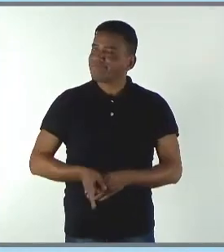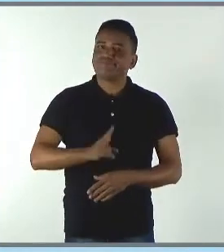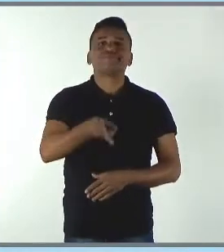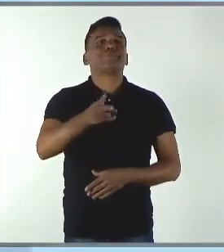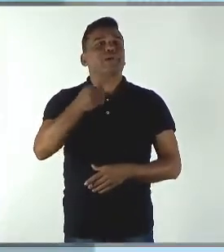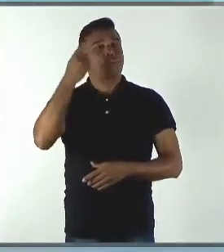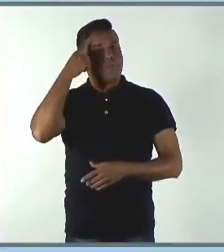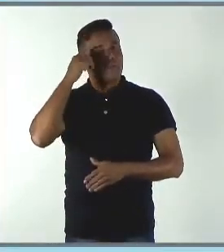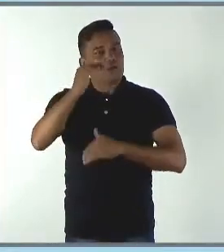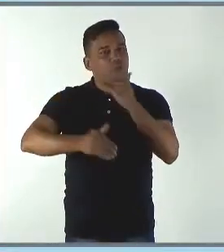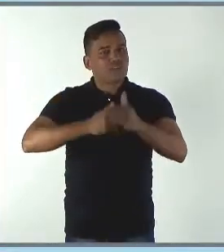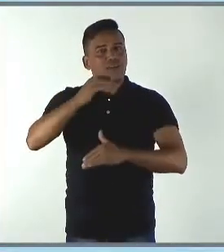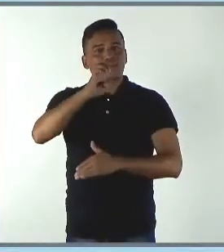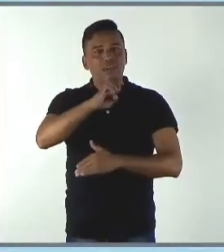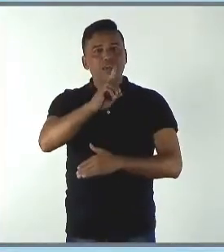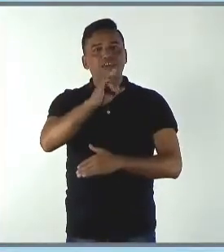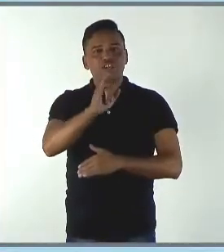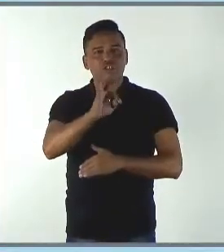editoração.